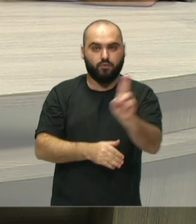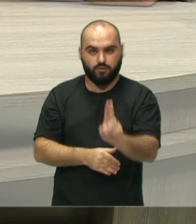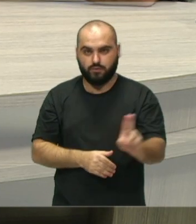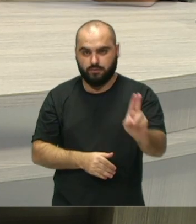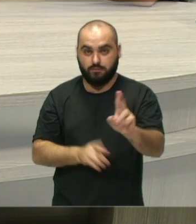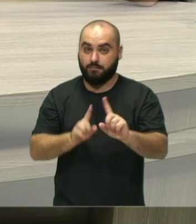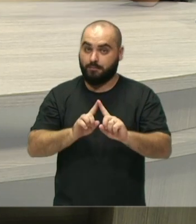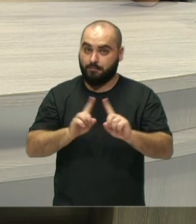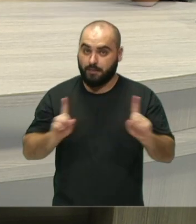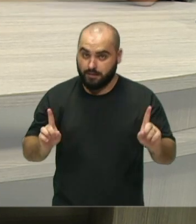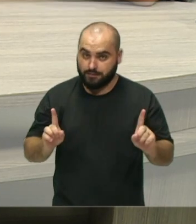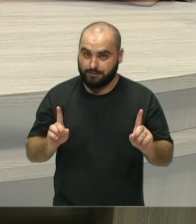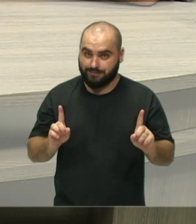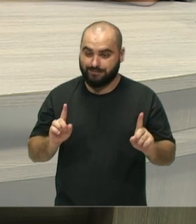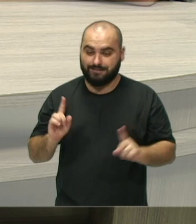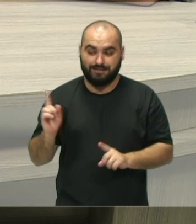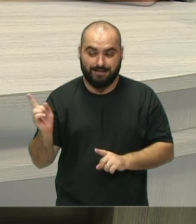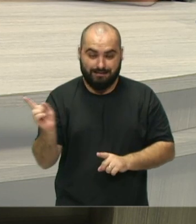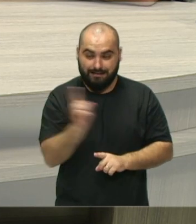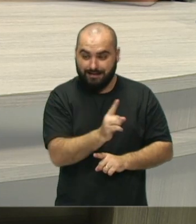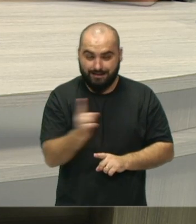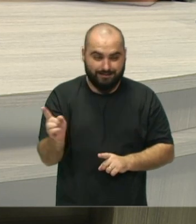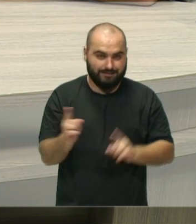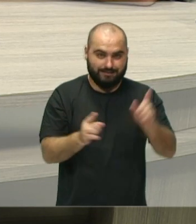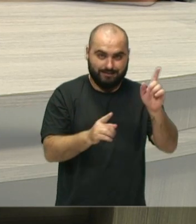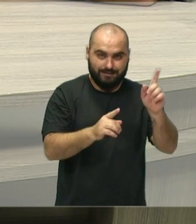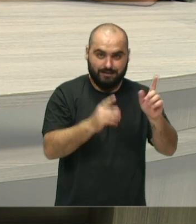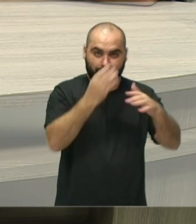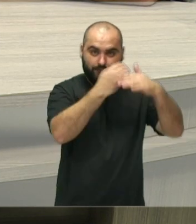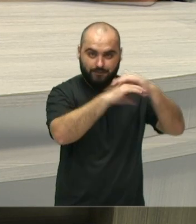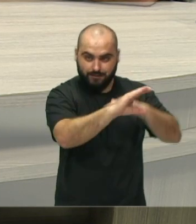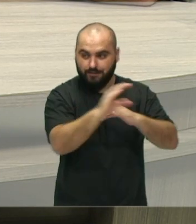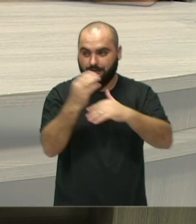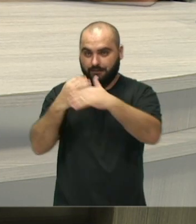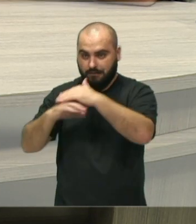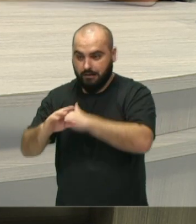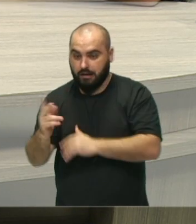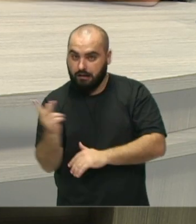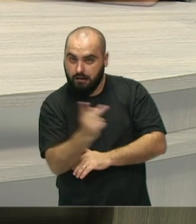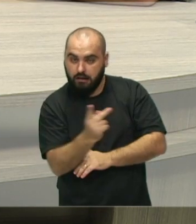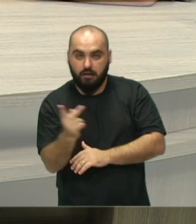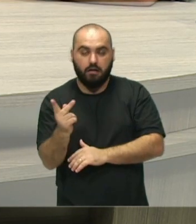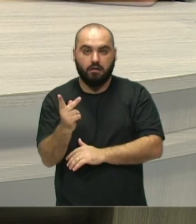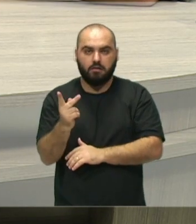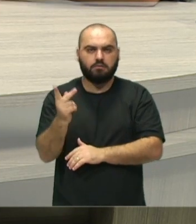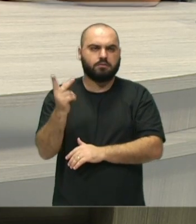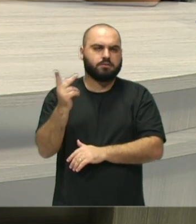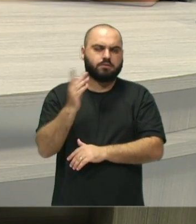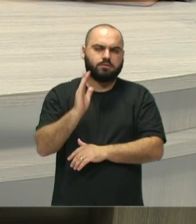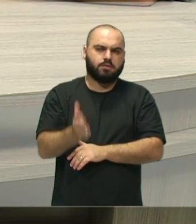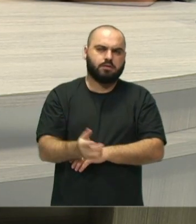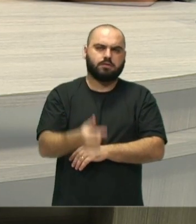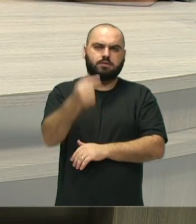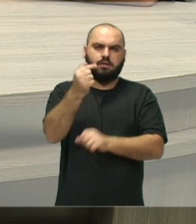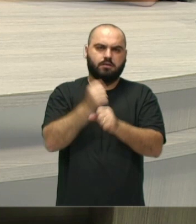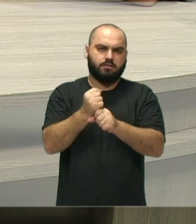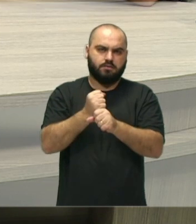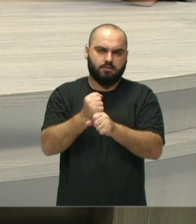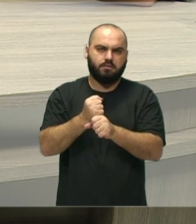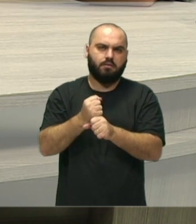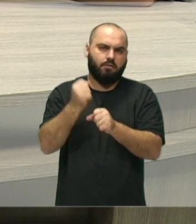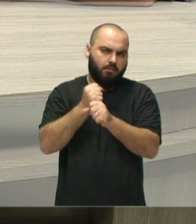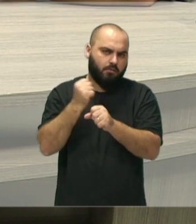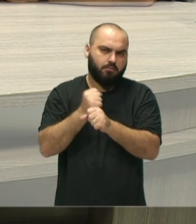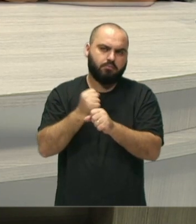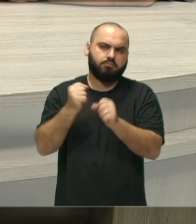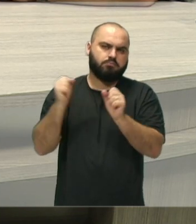Mas o curso, esses investimentos que estão sendo feitos nos primeiros 7 anos, onde as obras serão